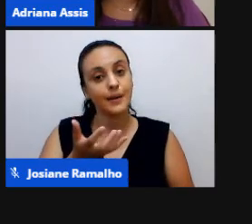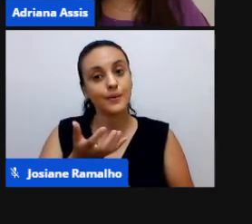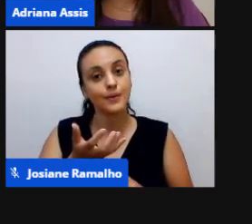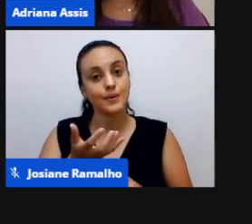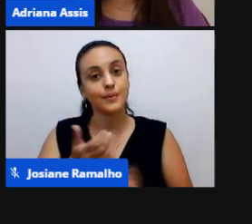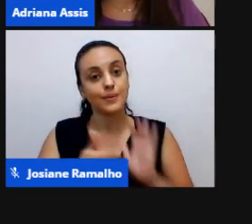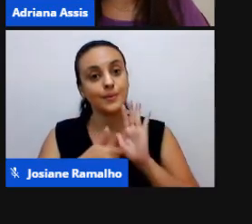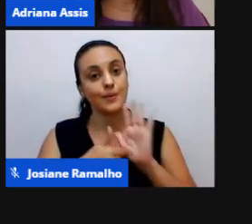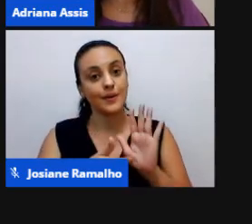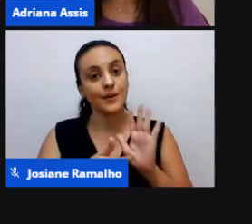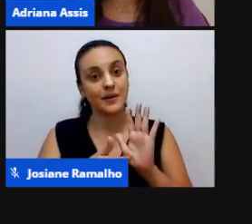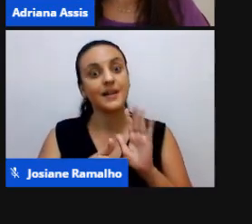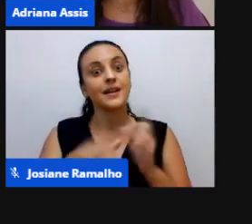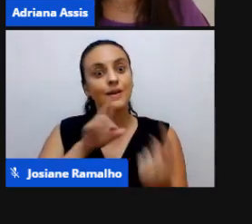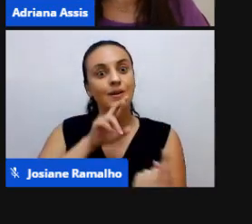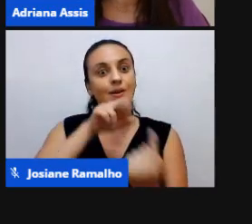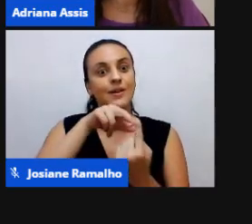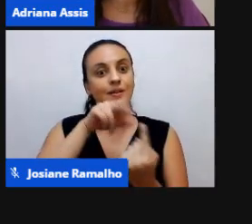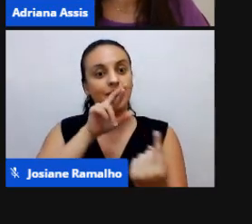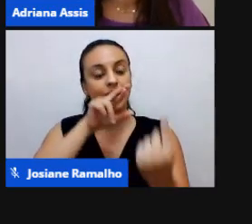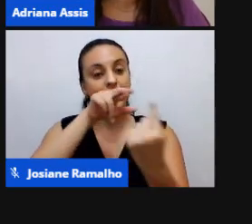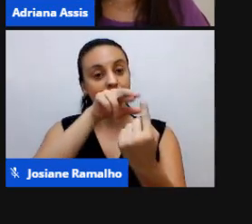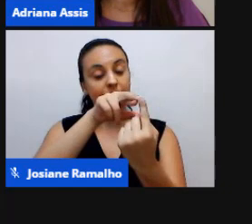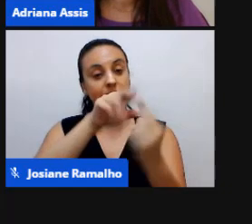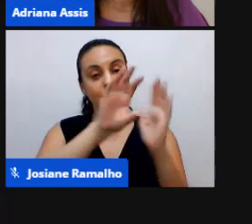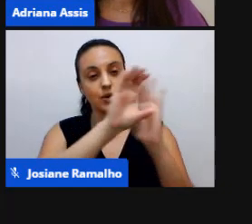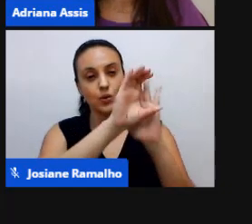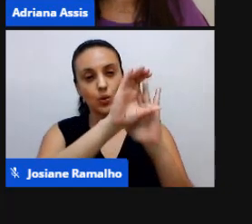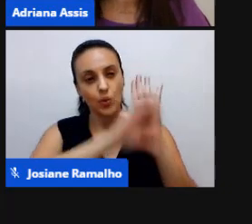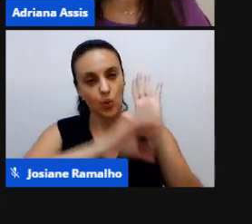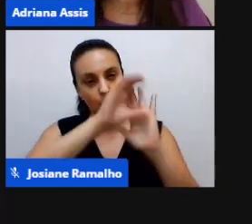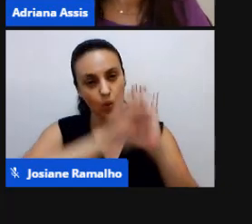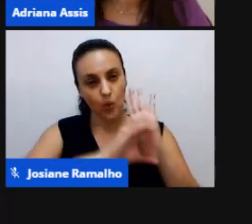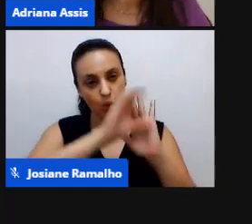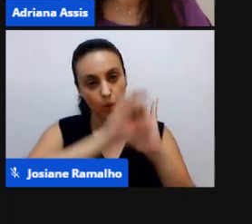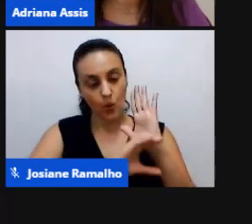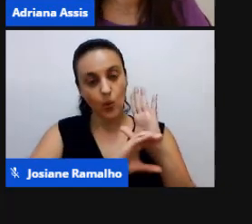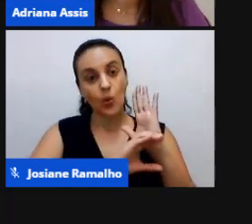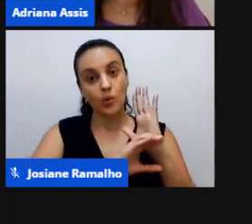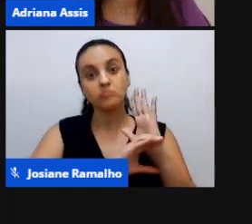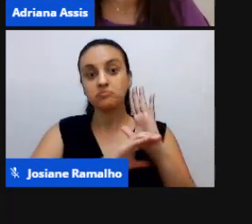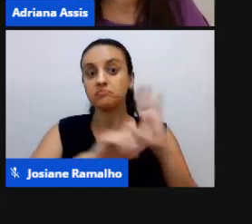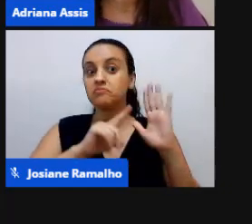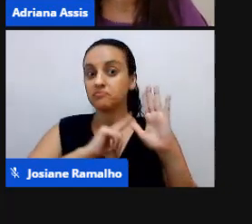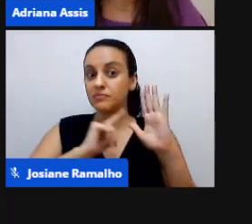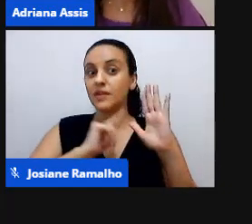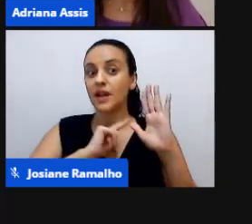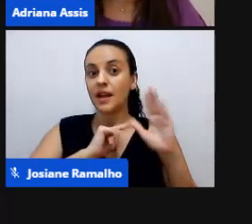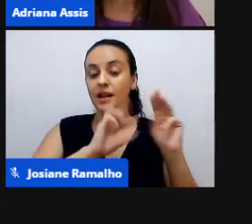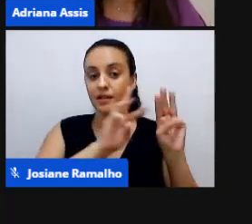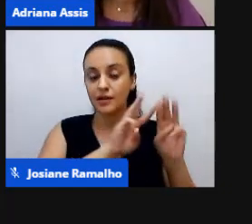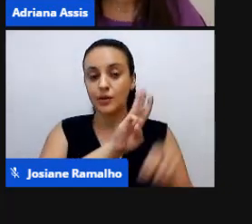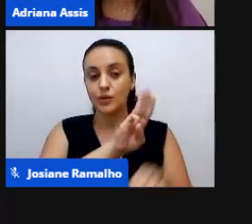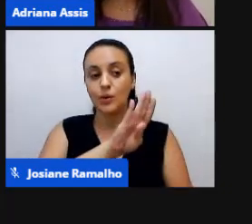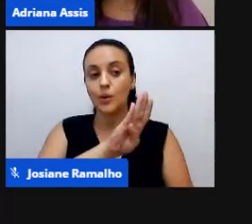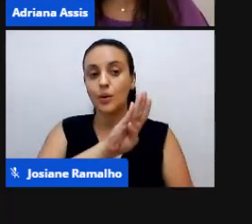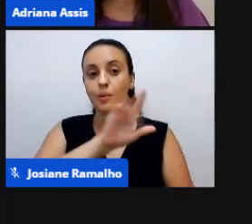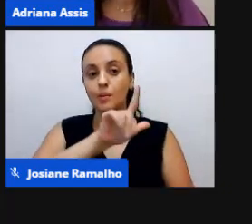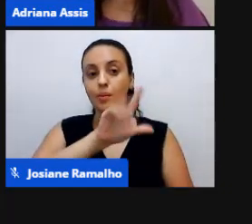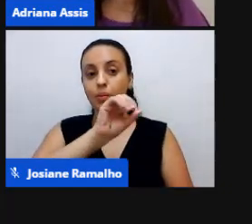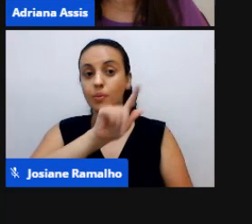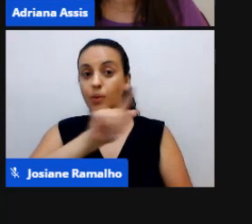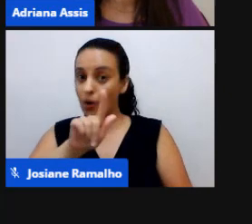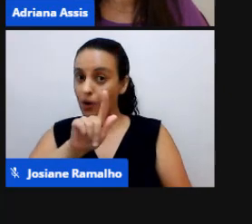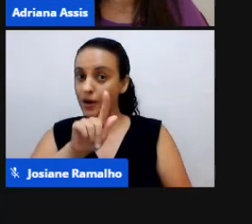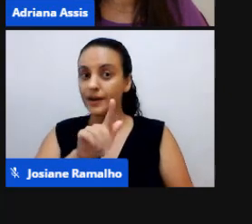ressaltar que os nossos referenciais curriculares estão disponíveis no blog da GFEM, que já